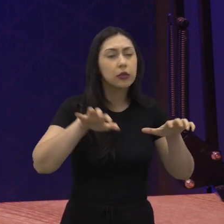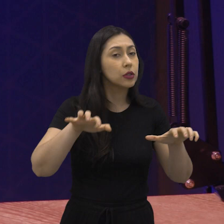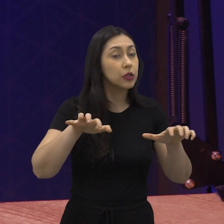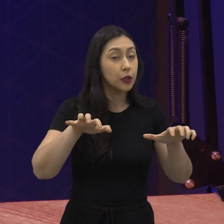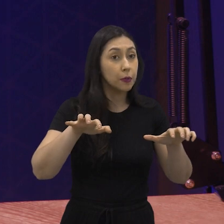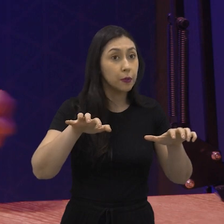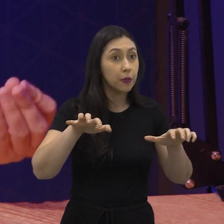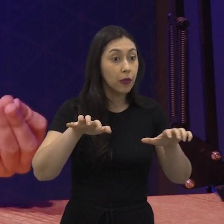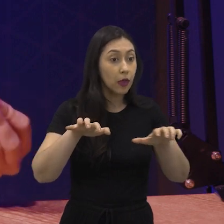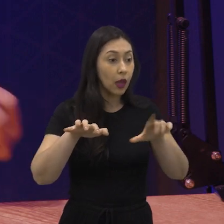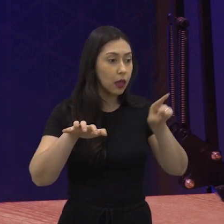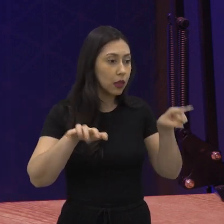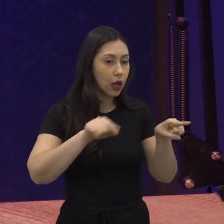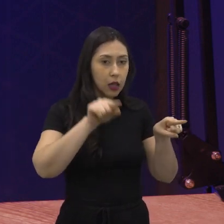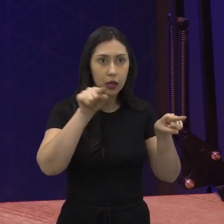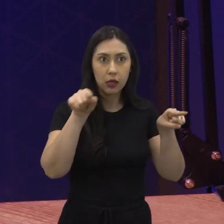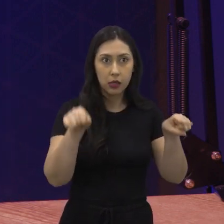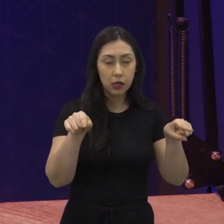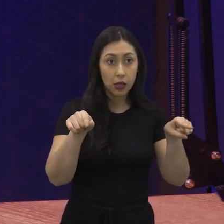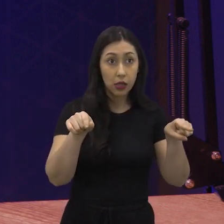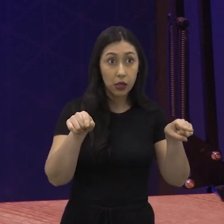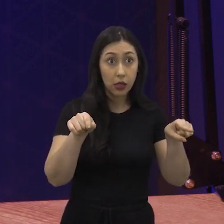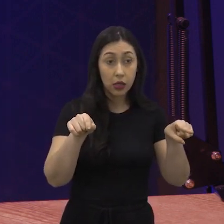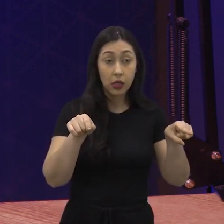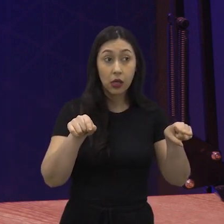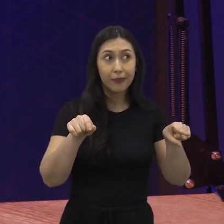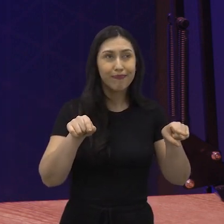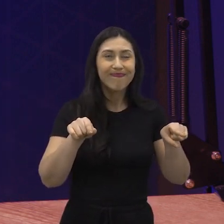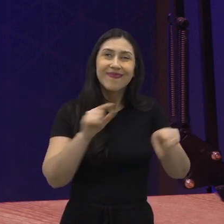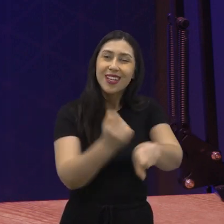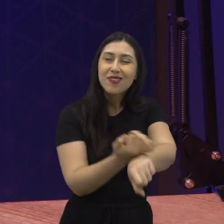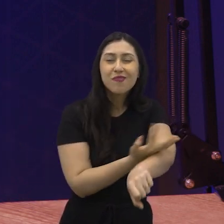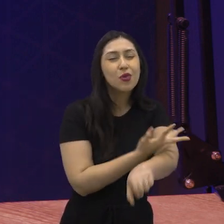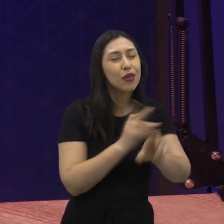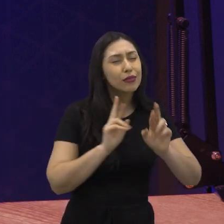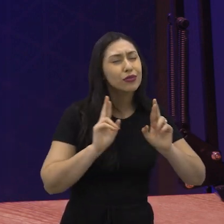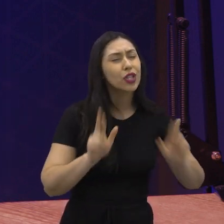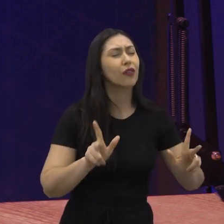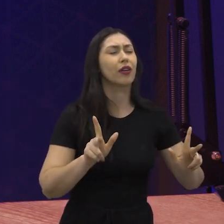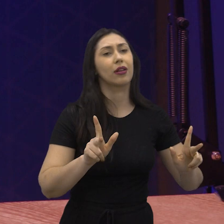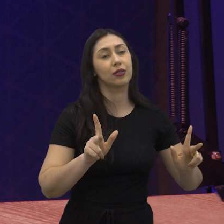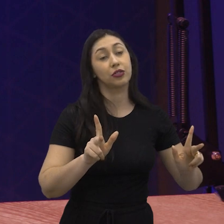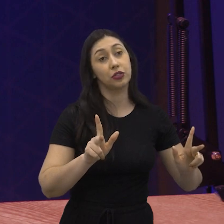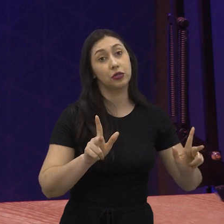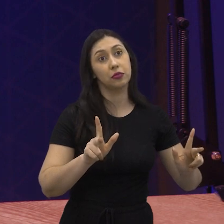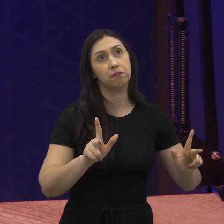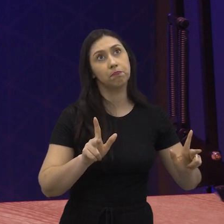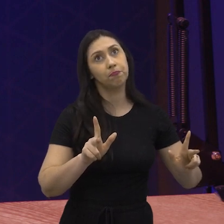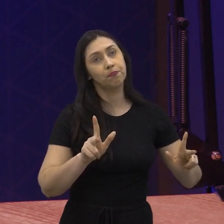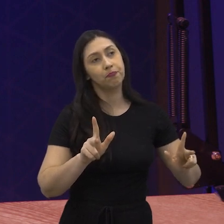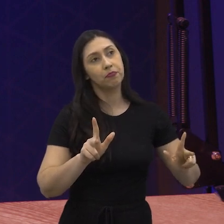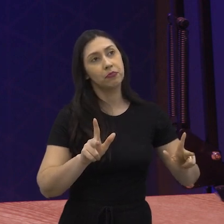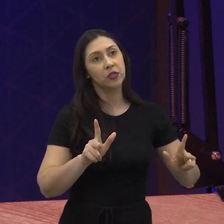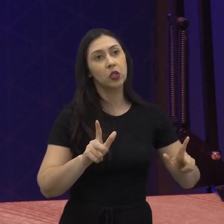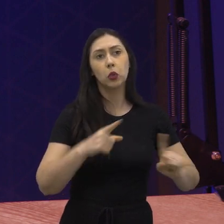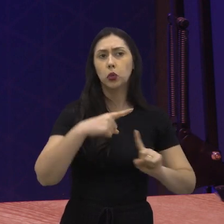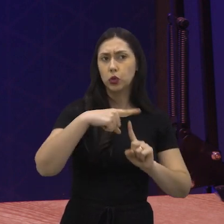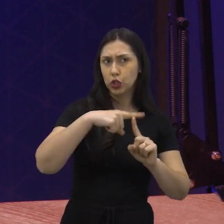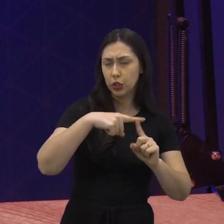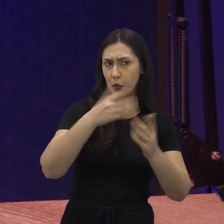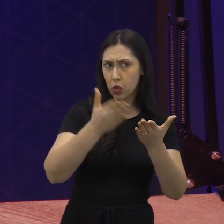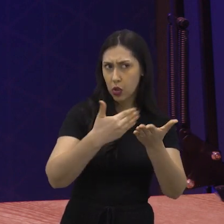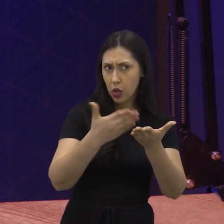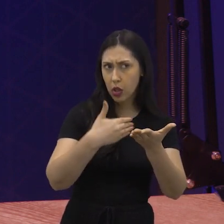tem o terror e o horror são emoções diferentes. Pode até ser que nos gêneros,